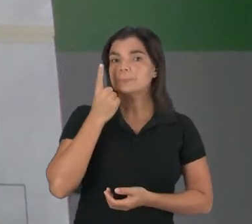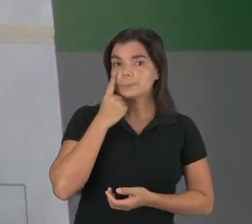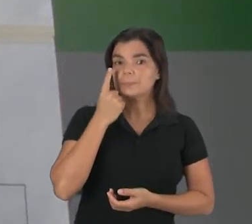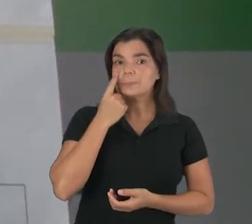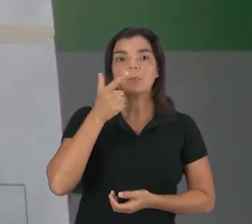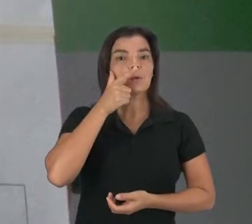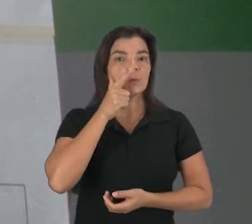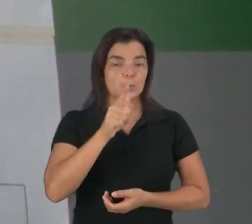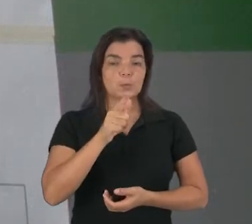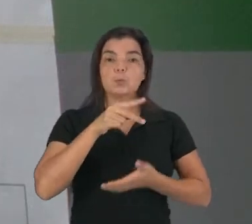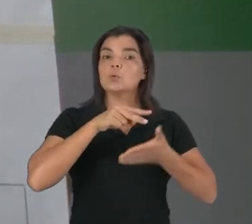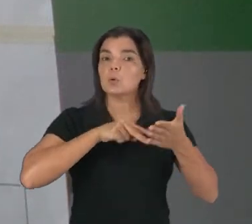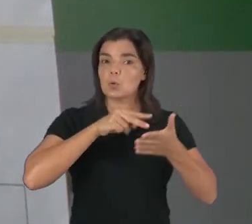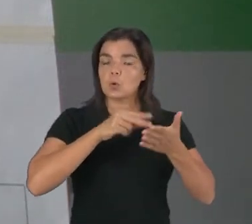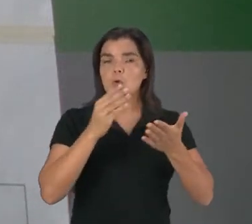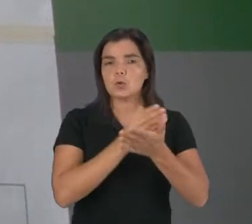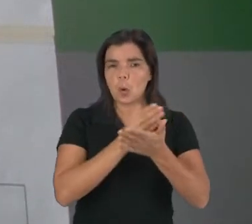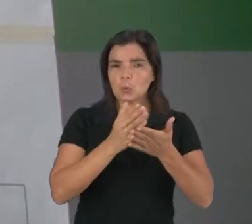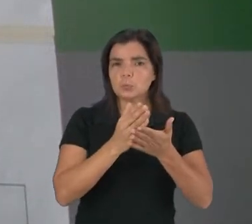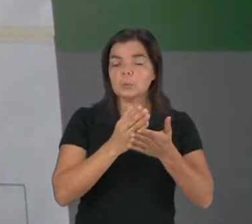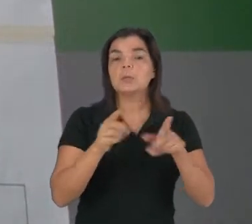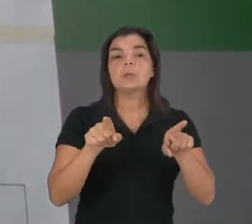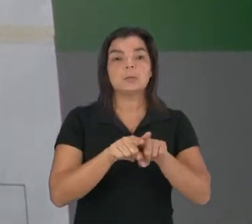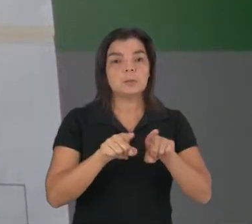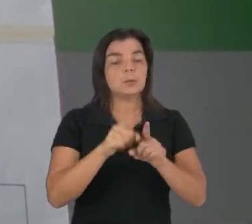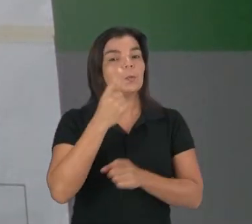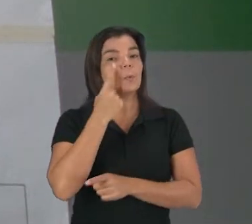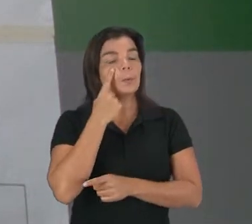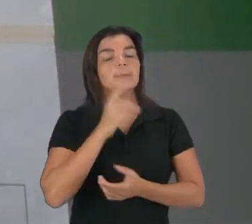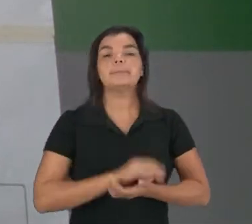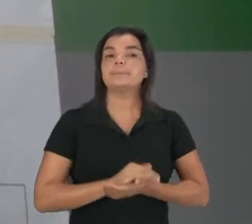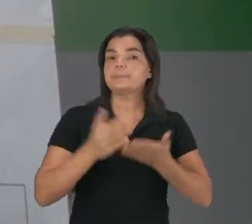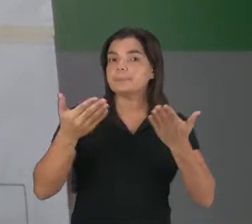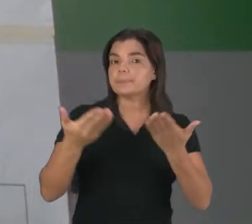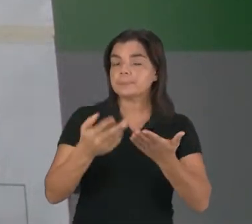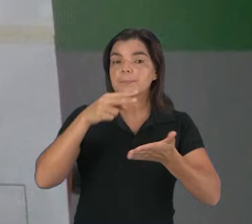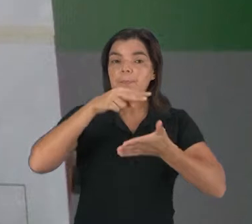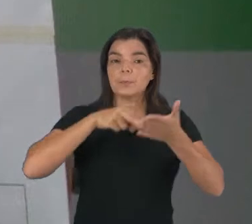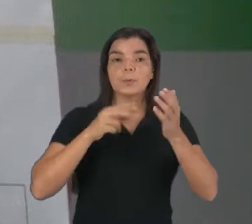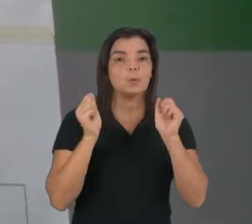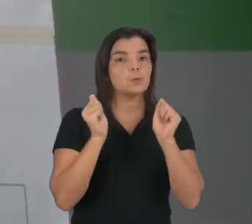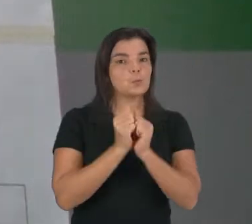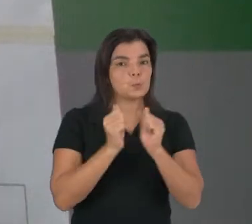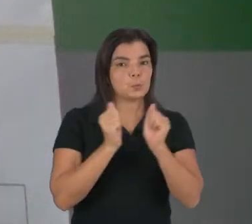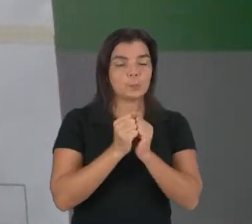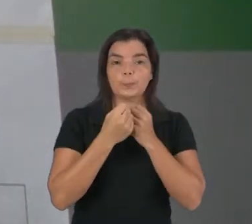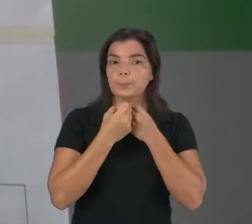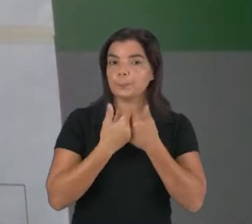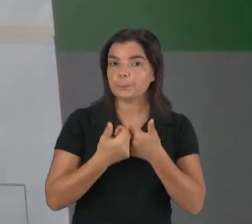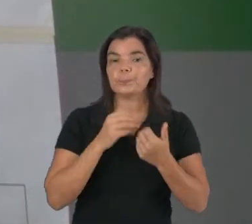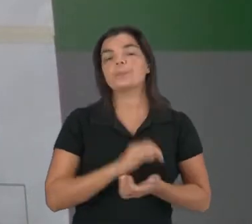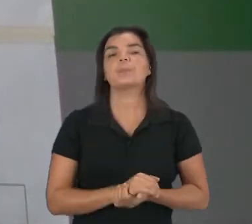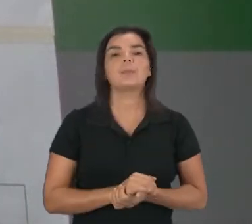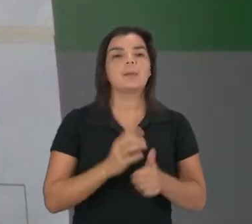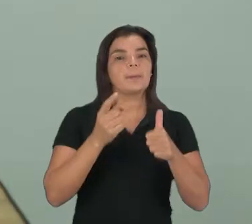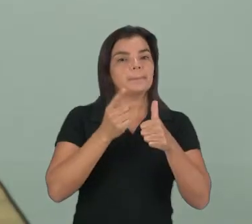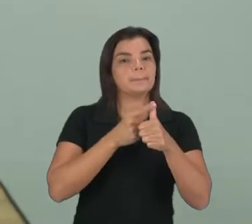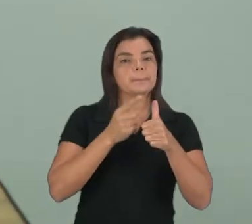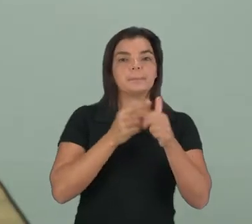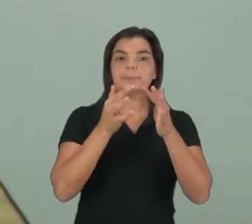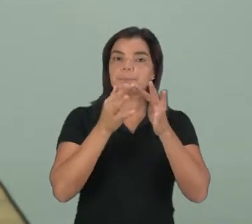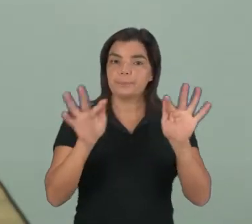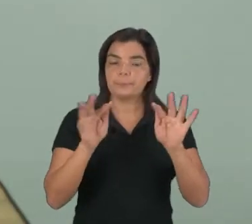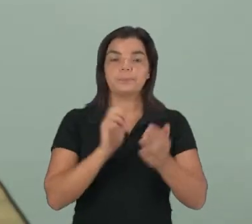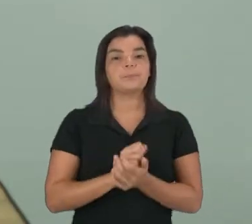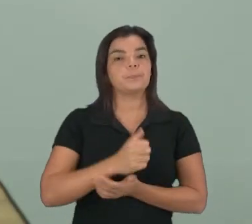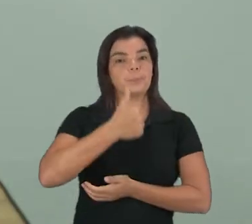Observaram? Conseguiram fazer a leitura de algumas delas? Então, olhem só, agora nós vamos ler juntos, tá bom? Vamos ler a primeira frase da